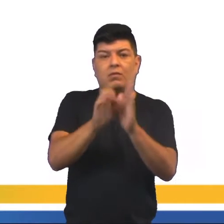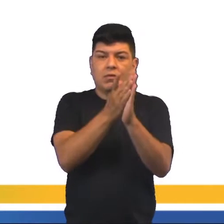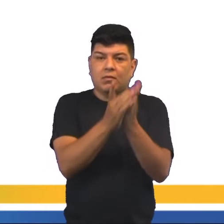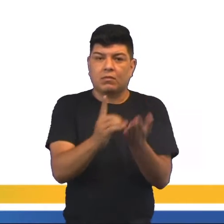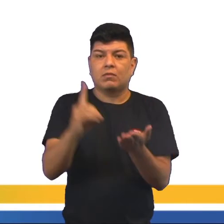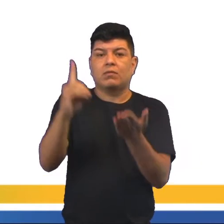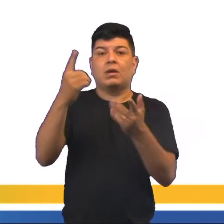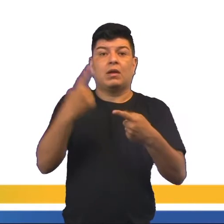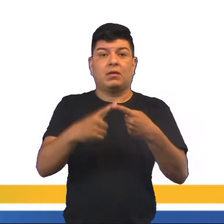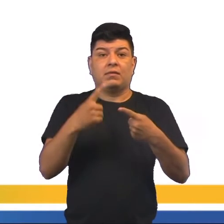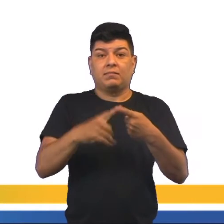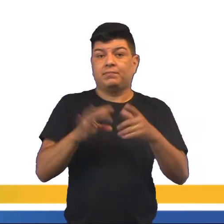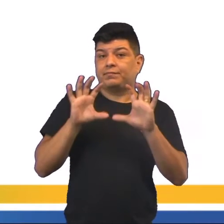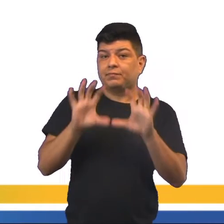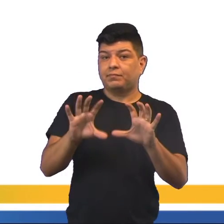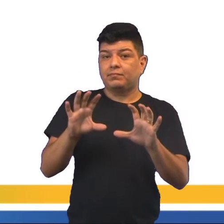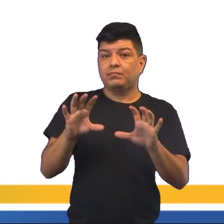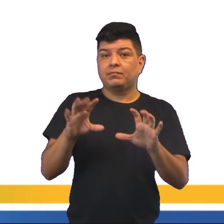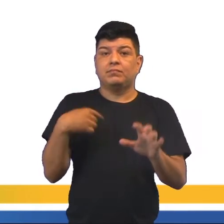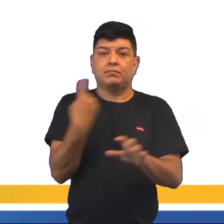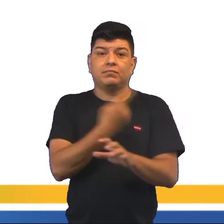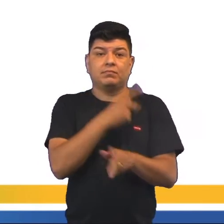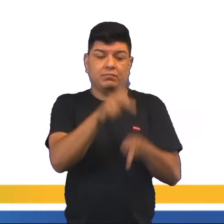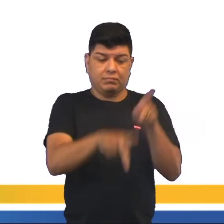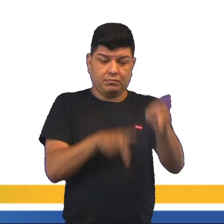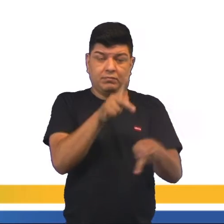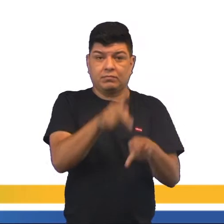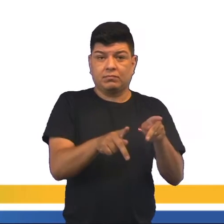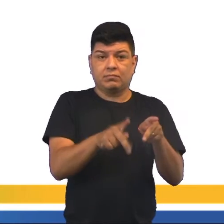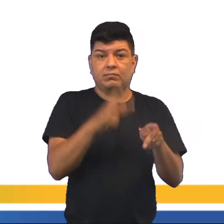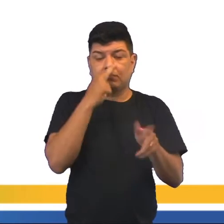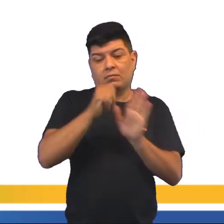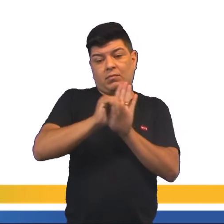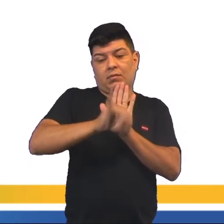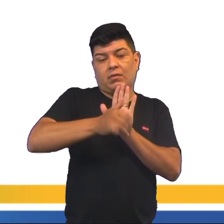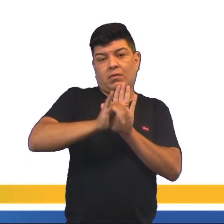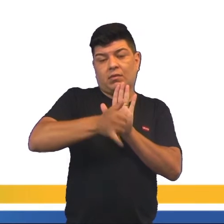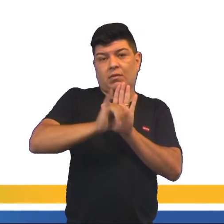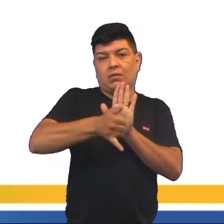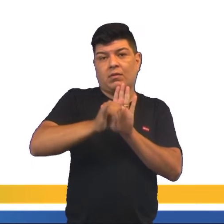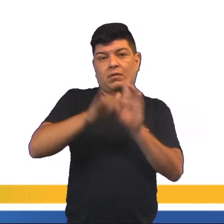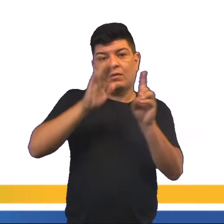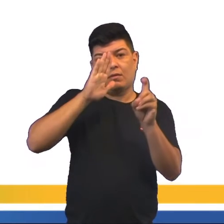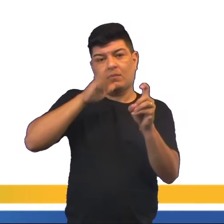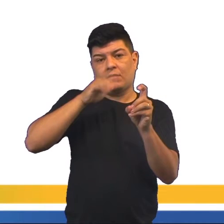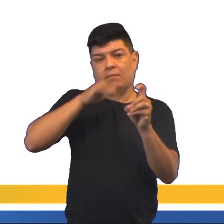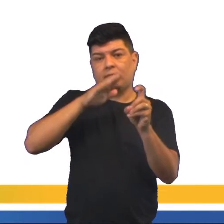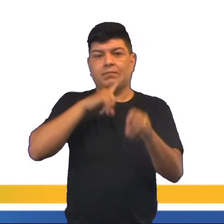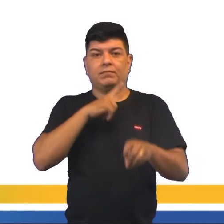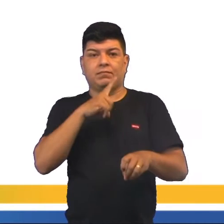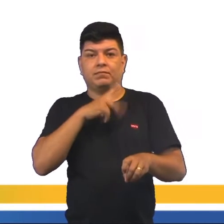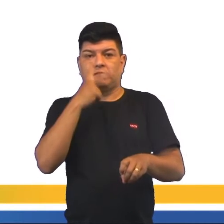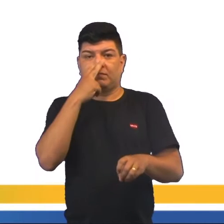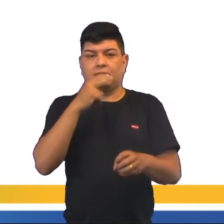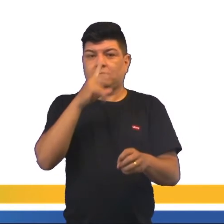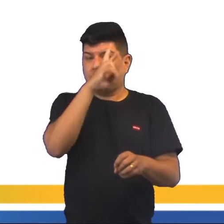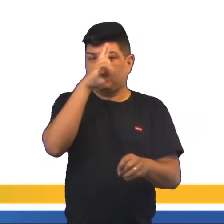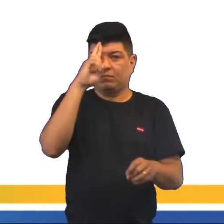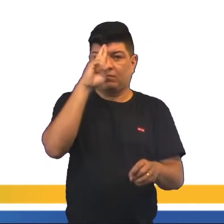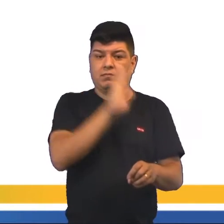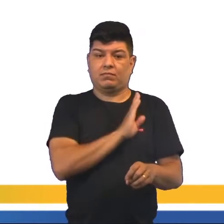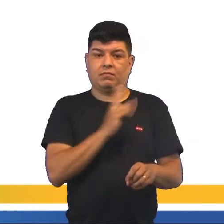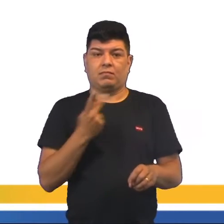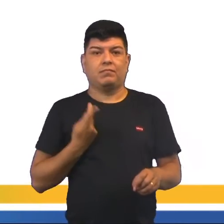da Bíblia, porque de uma certa forma, quando a gente fala do povo hebreu, é uma narrativa, né, um mito fundador, né, que contém aí a história do